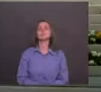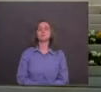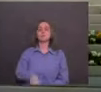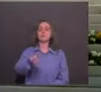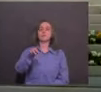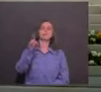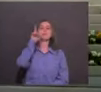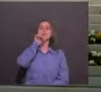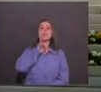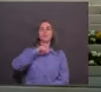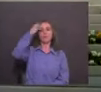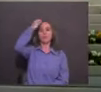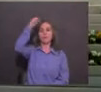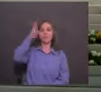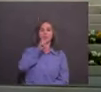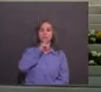Regina